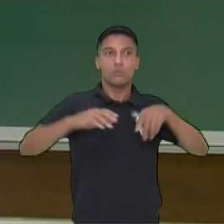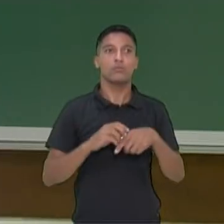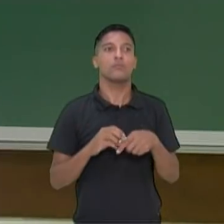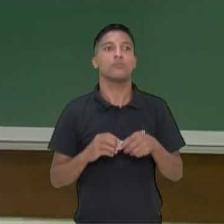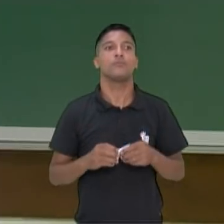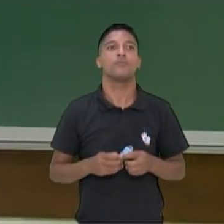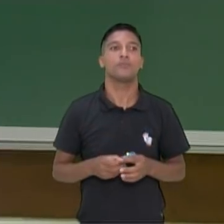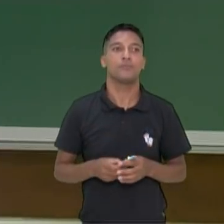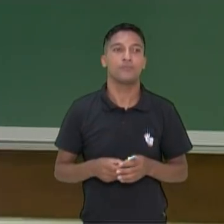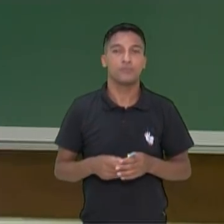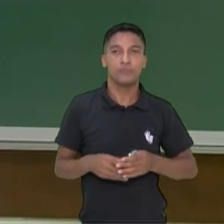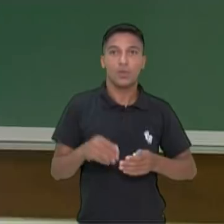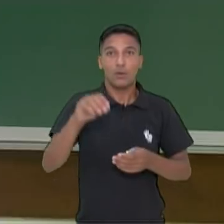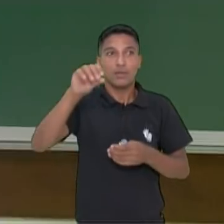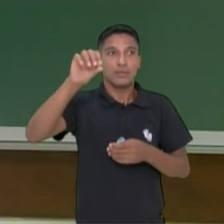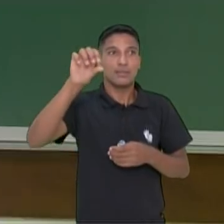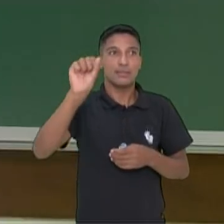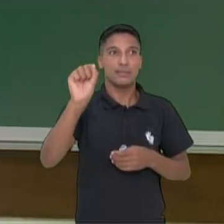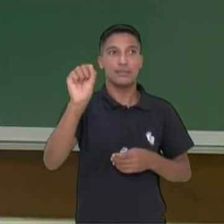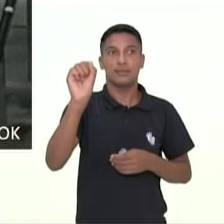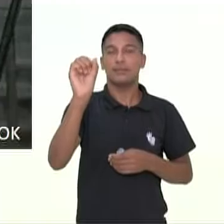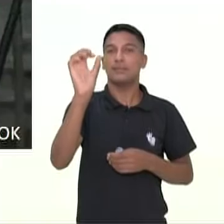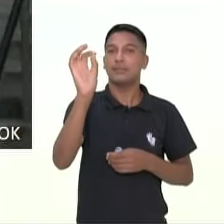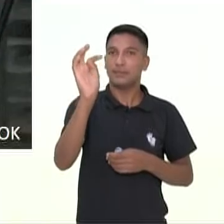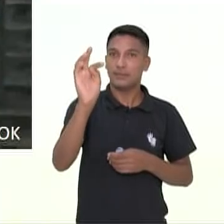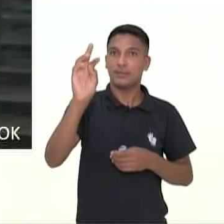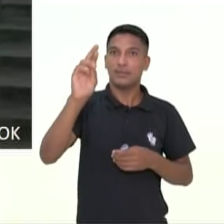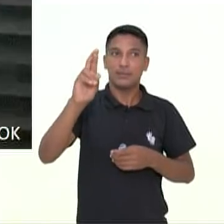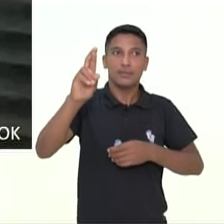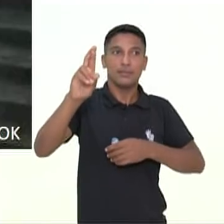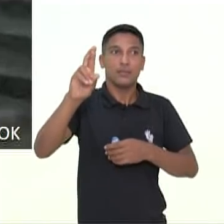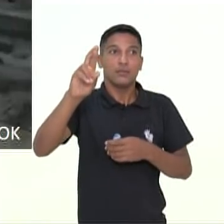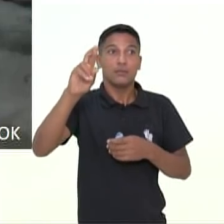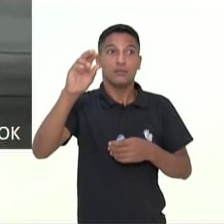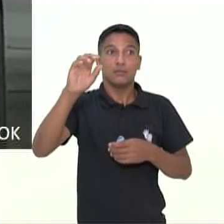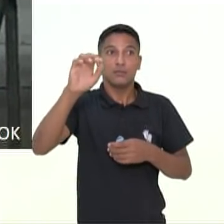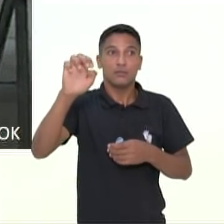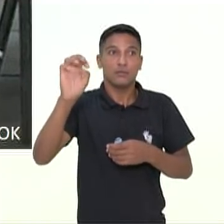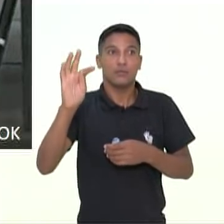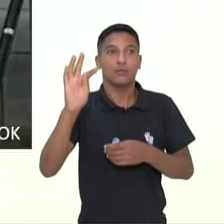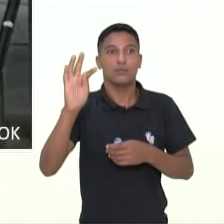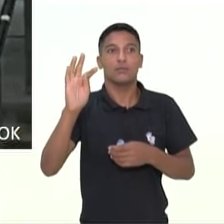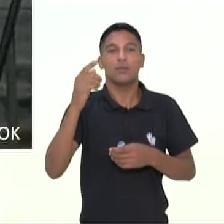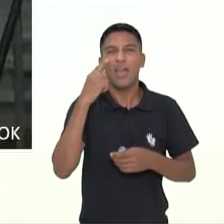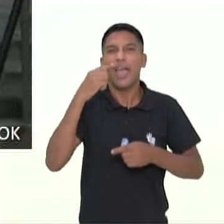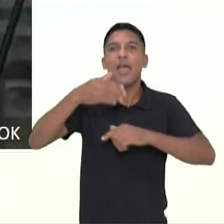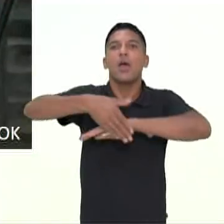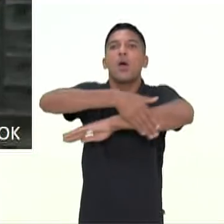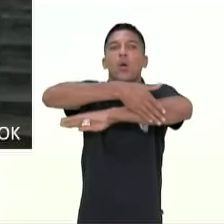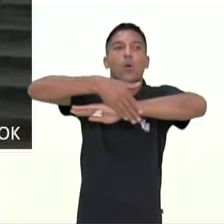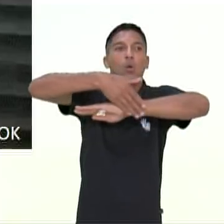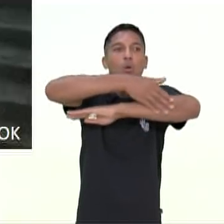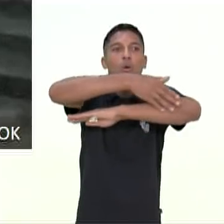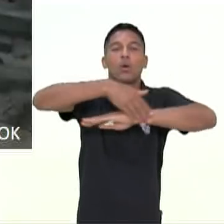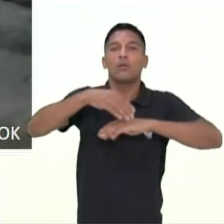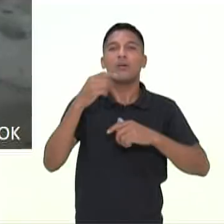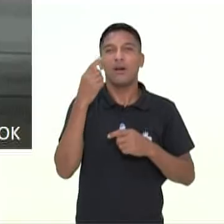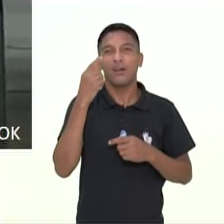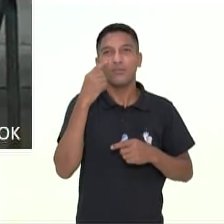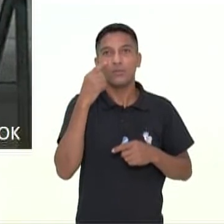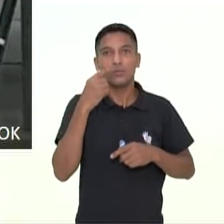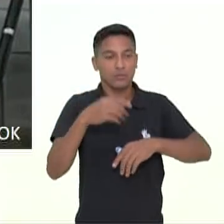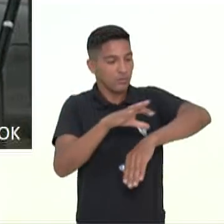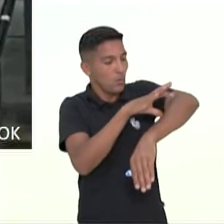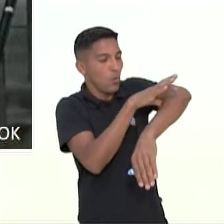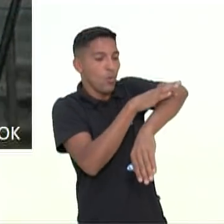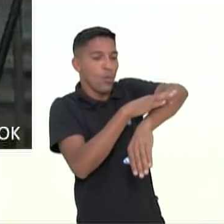O street, que é o skate de rua, modalidade mais praticada em todo o mundo. Os bancos, corrimões e